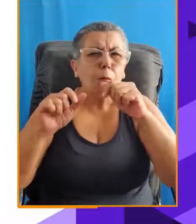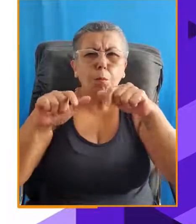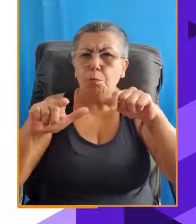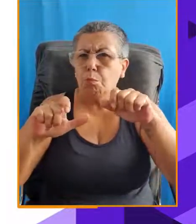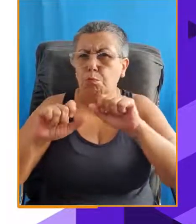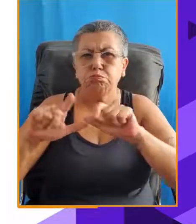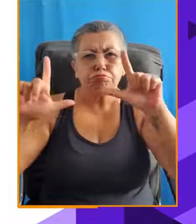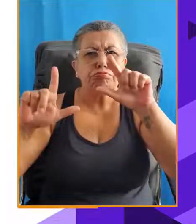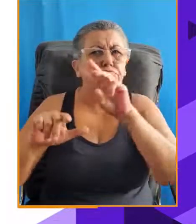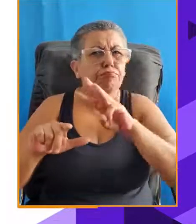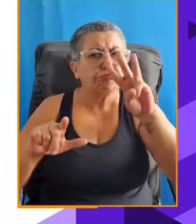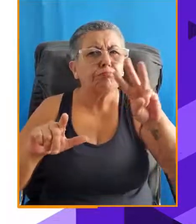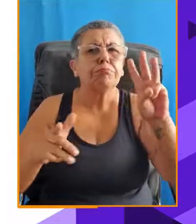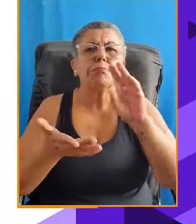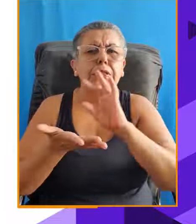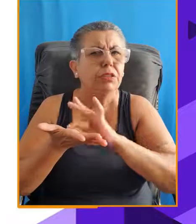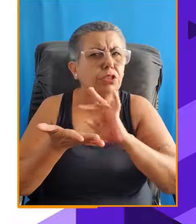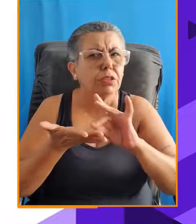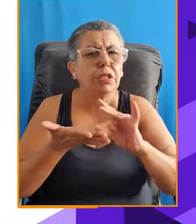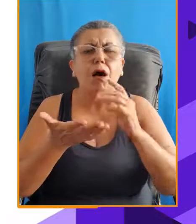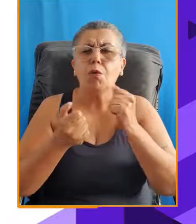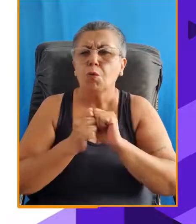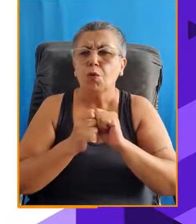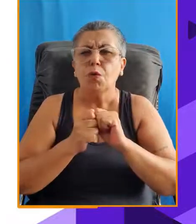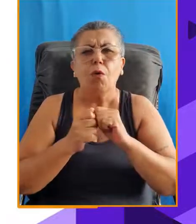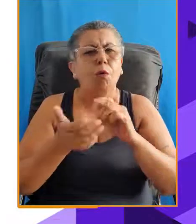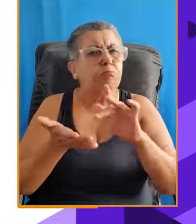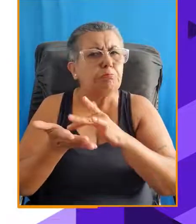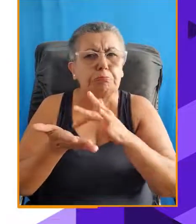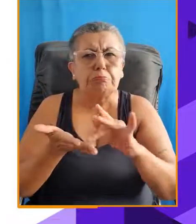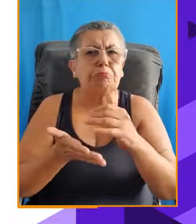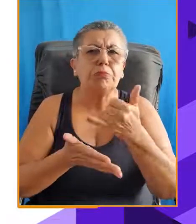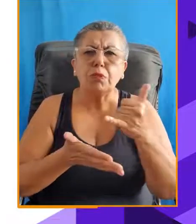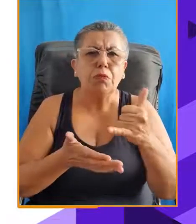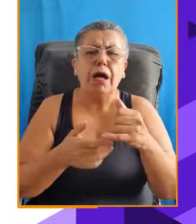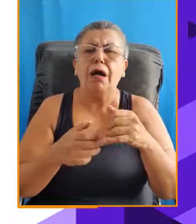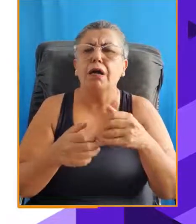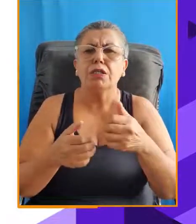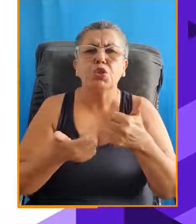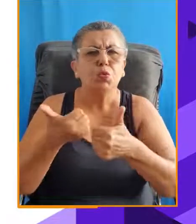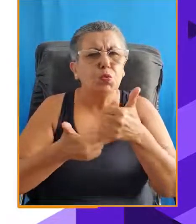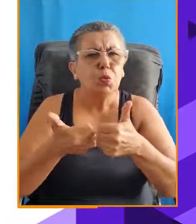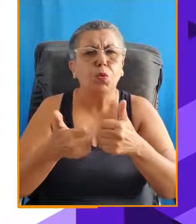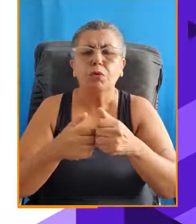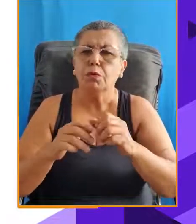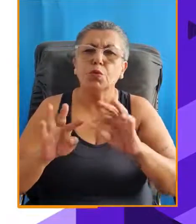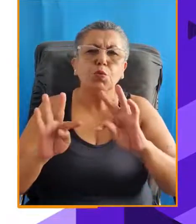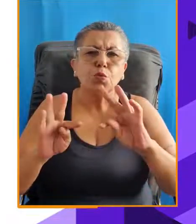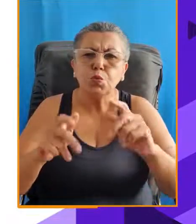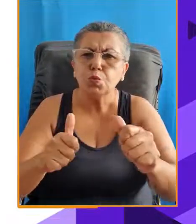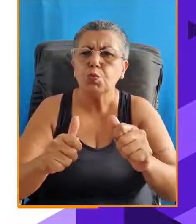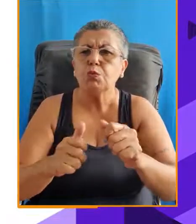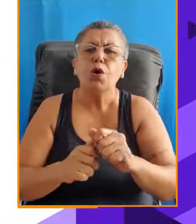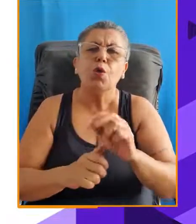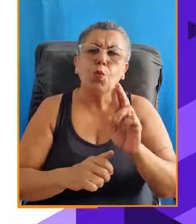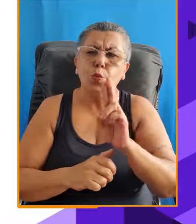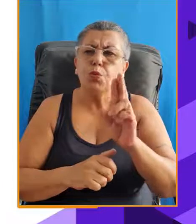digitais, aplicativos, dispositivos móveis, games e books devem usar